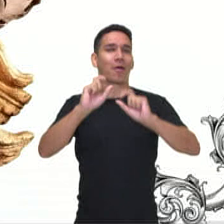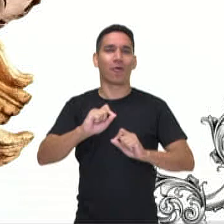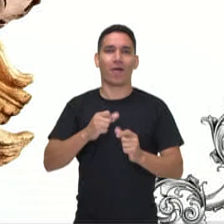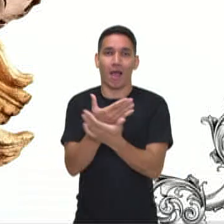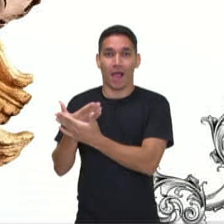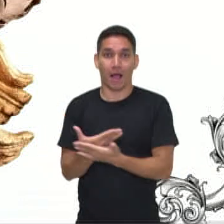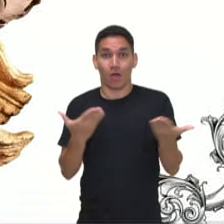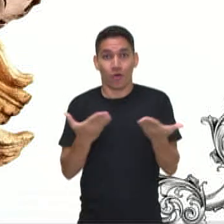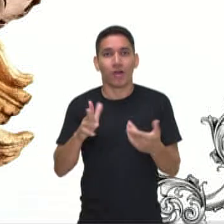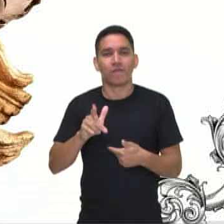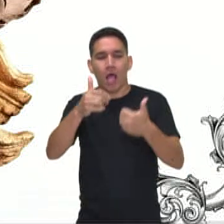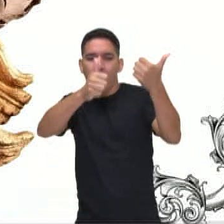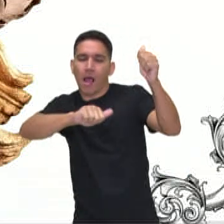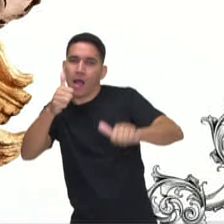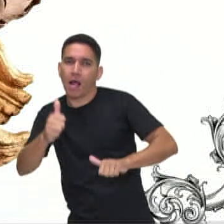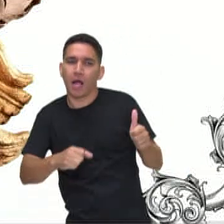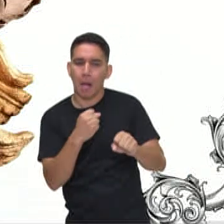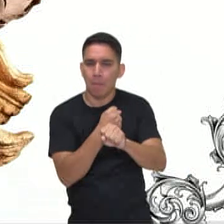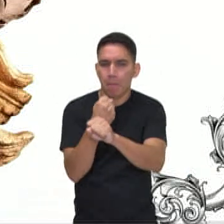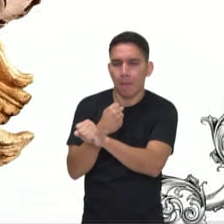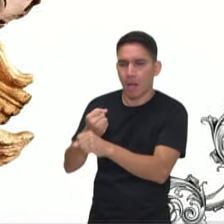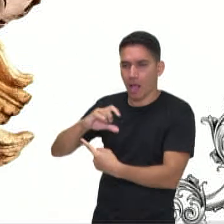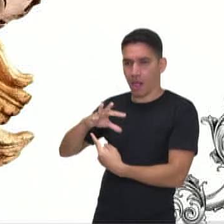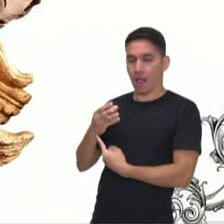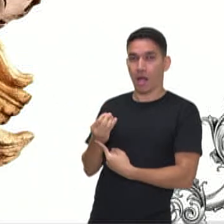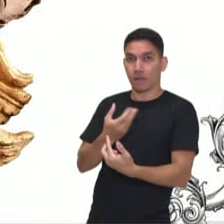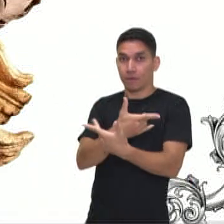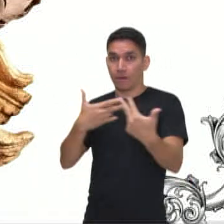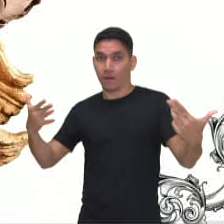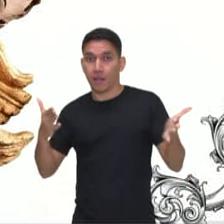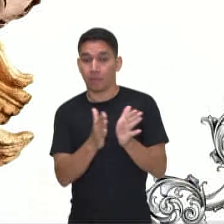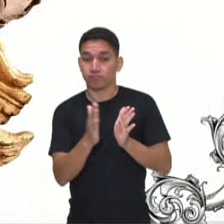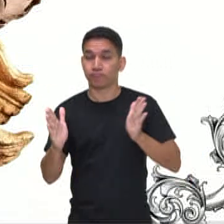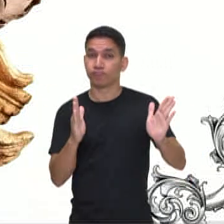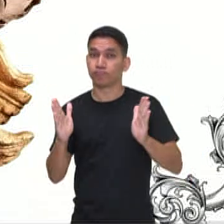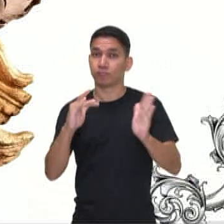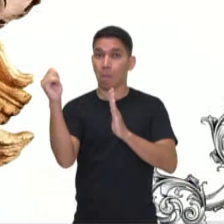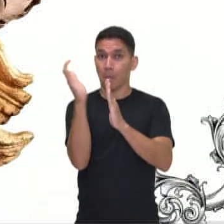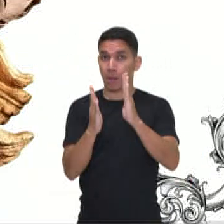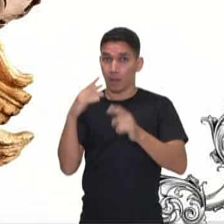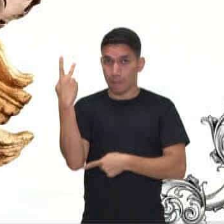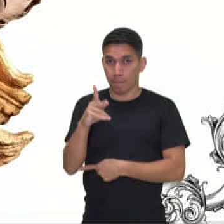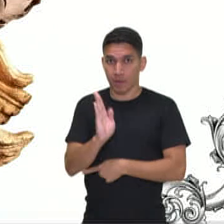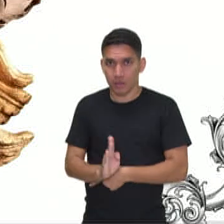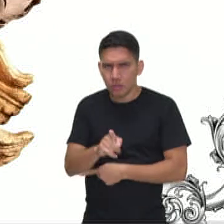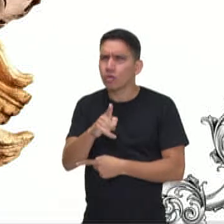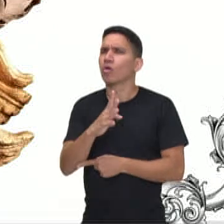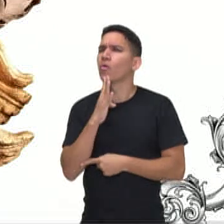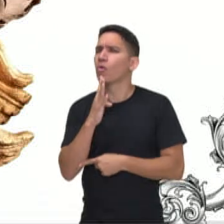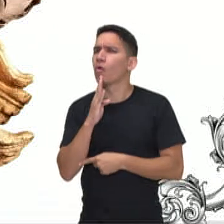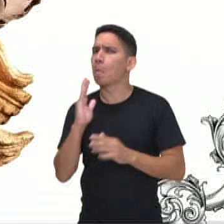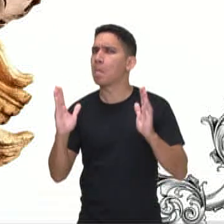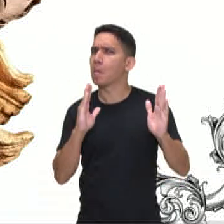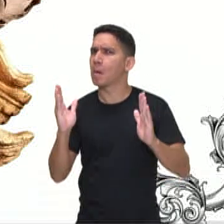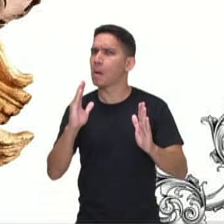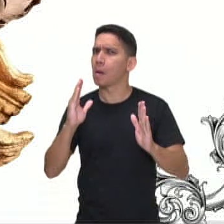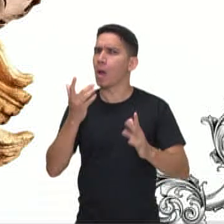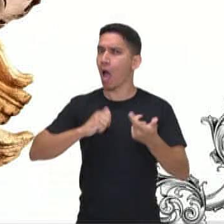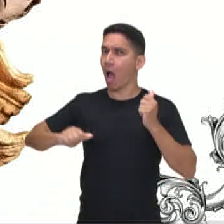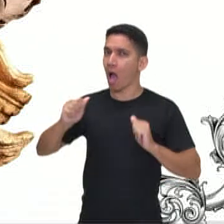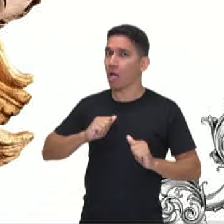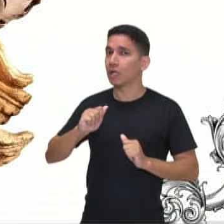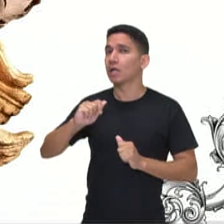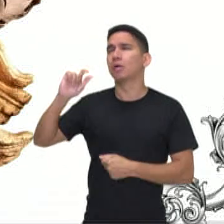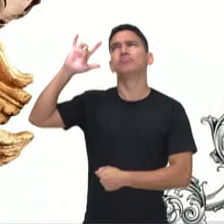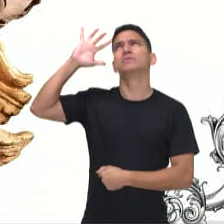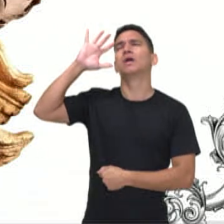iremos analisar obras de arte produzidas durante o período do barroco brasileiro. Você já ouviu falar nesse período artístico? O que vem à cabeça quando